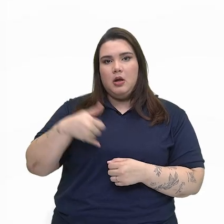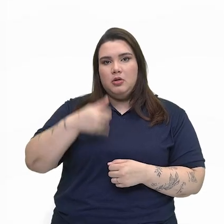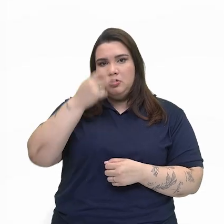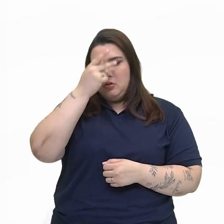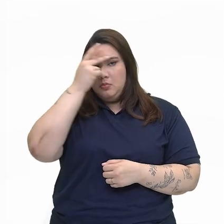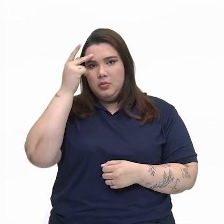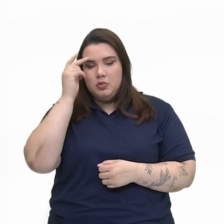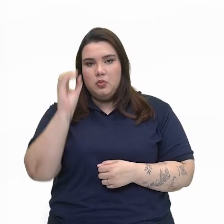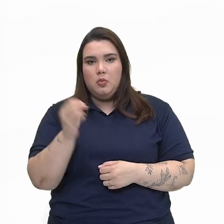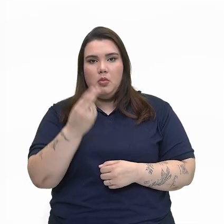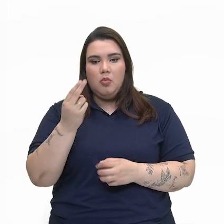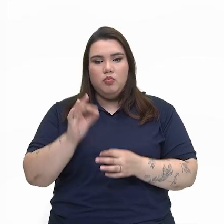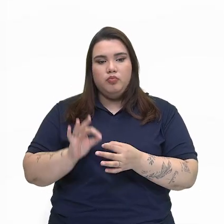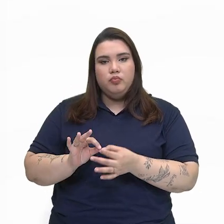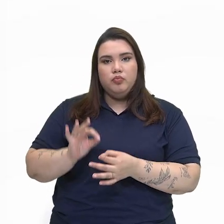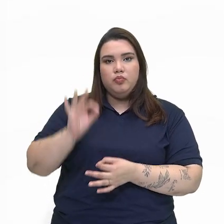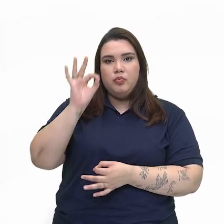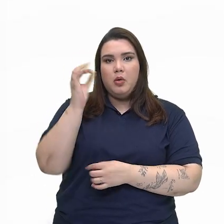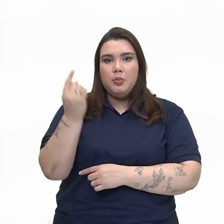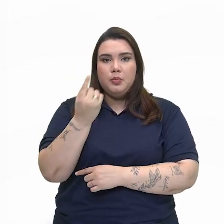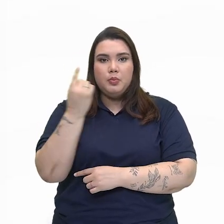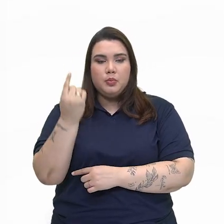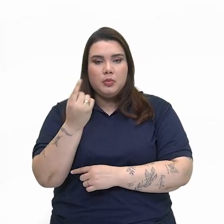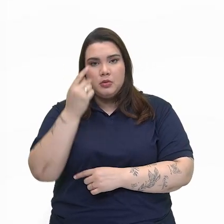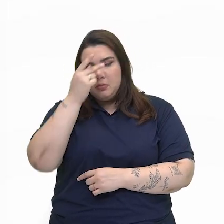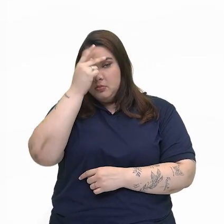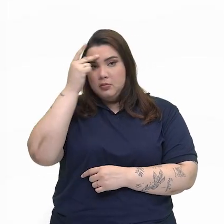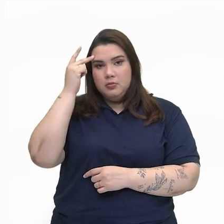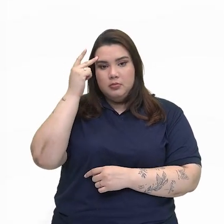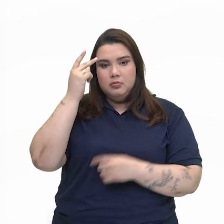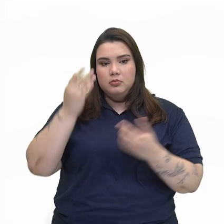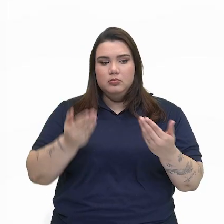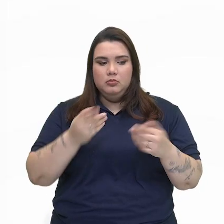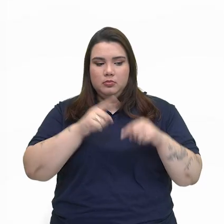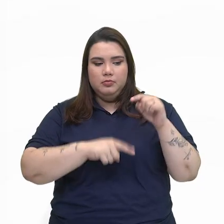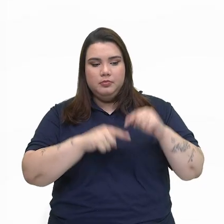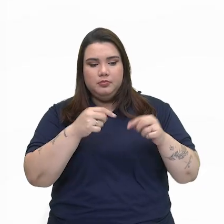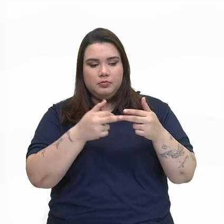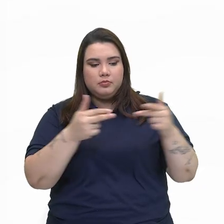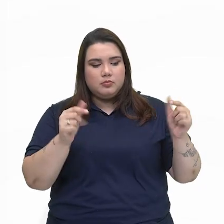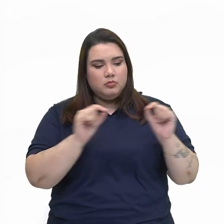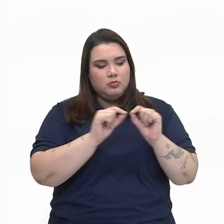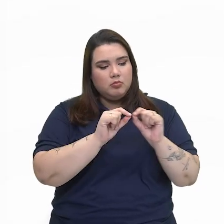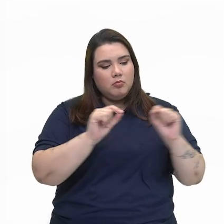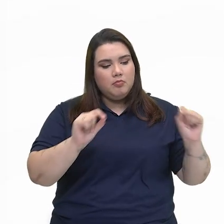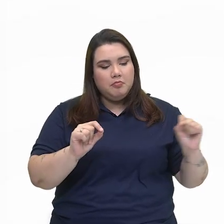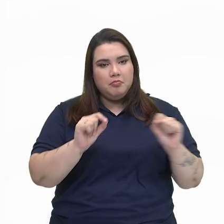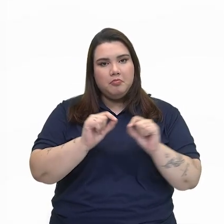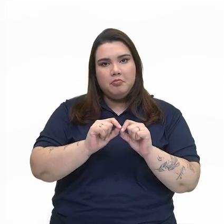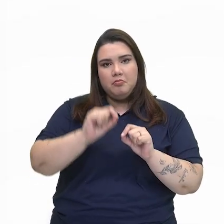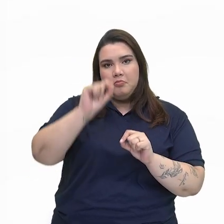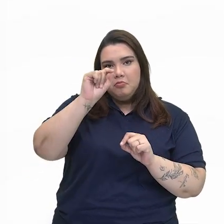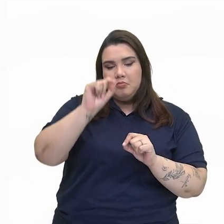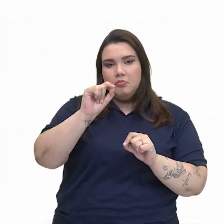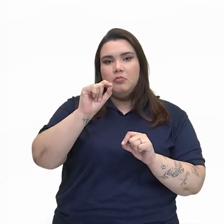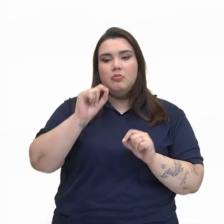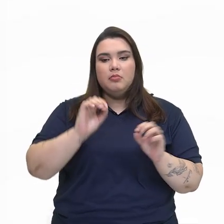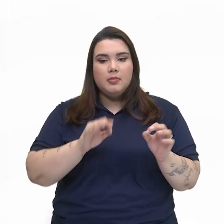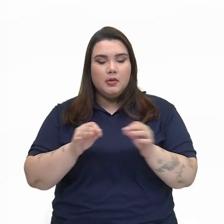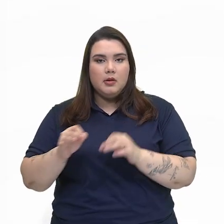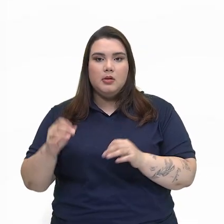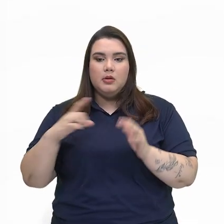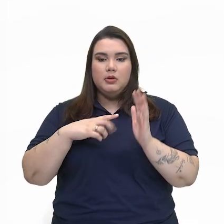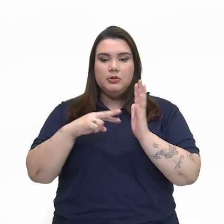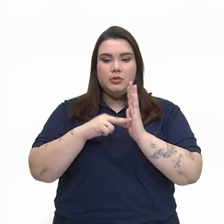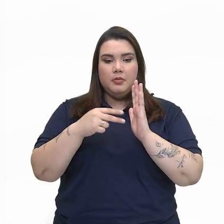da pessoa, né? O comprimento de alguma coisa, a altura, né? Uma medida, ela tem lá um